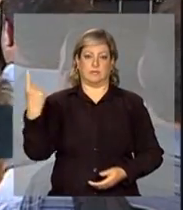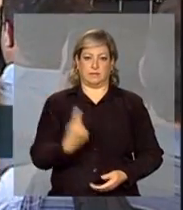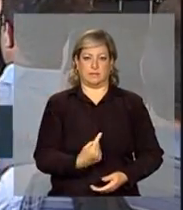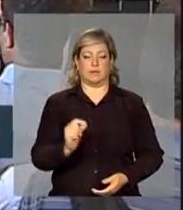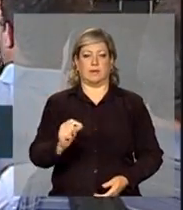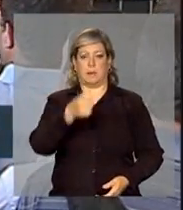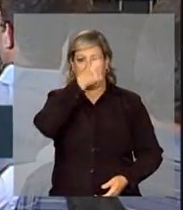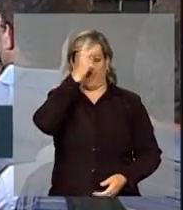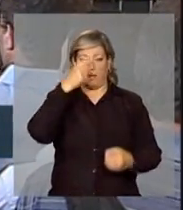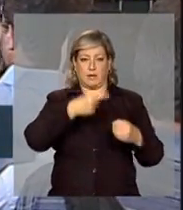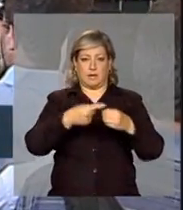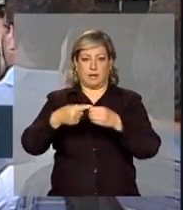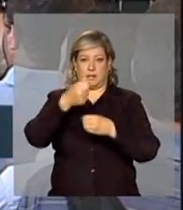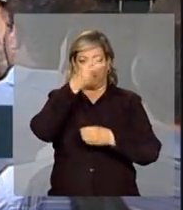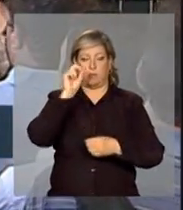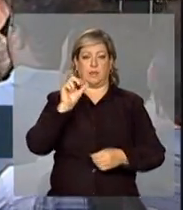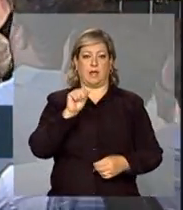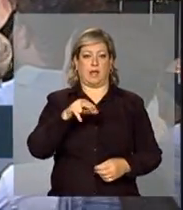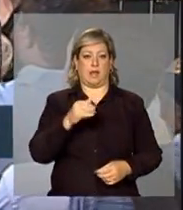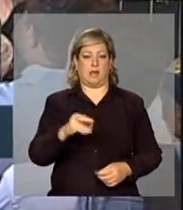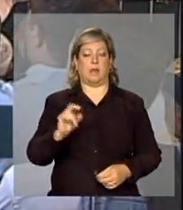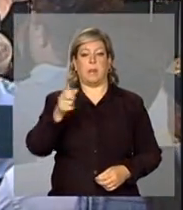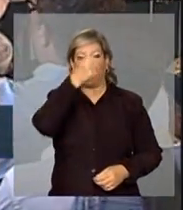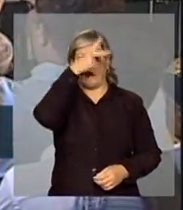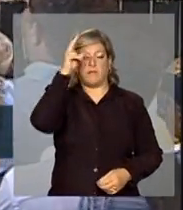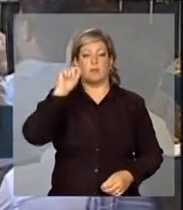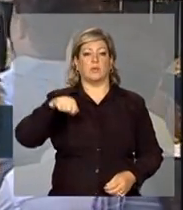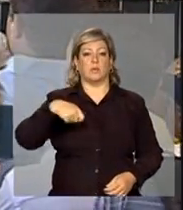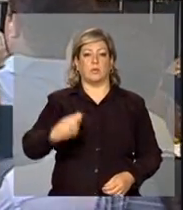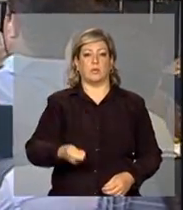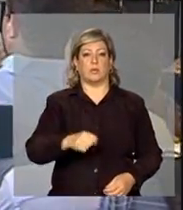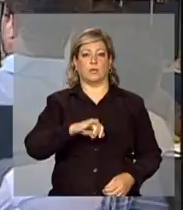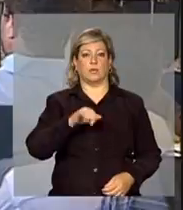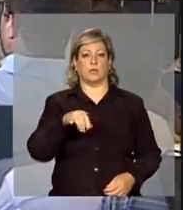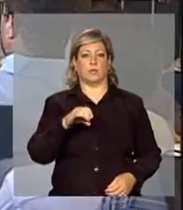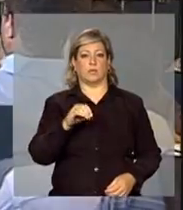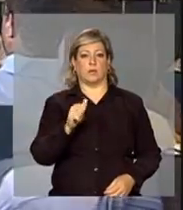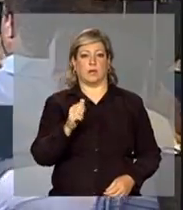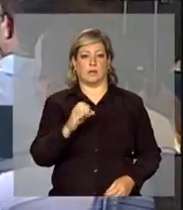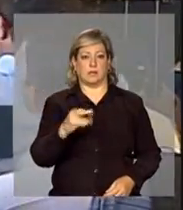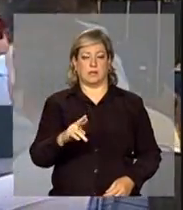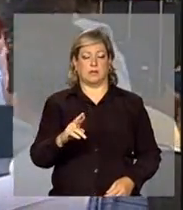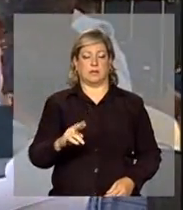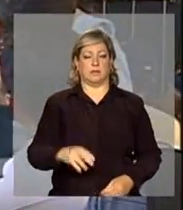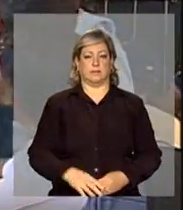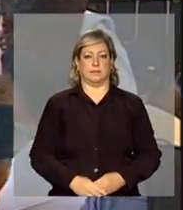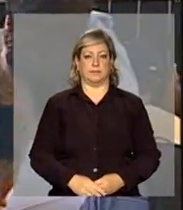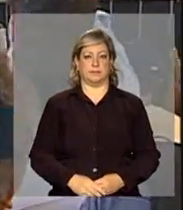municípios. Inicialmente, Anaí, prefeito Joacir Antônio Lazarete.